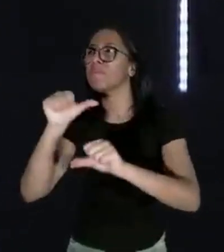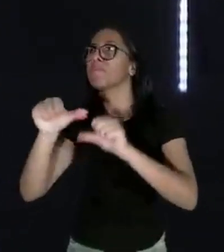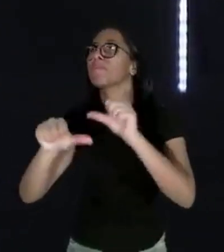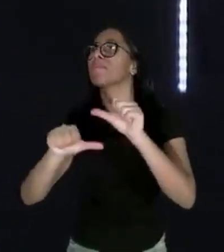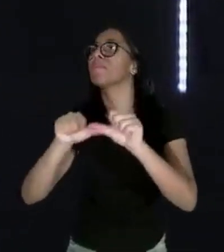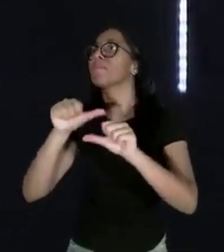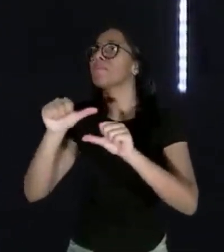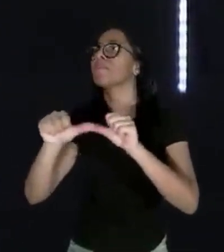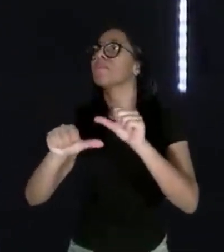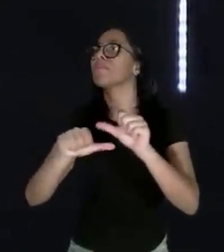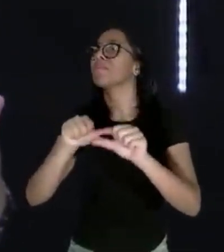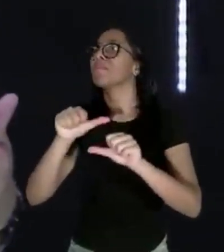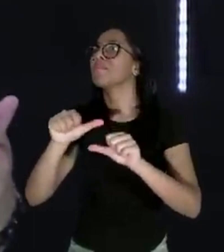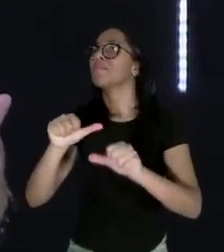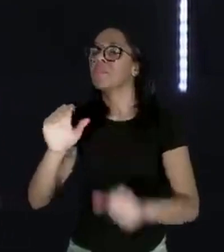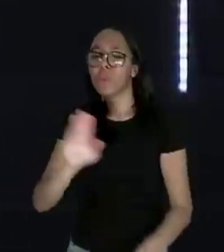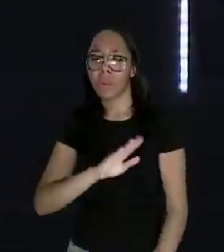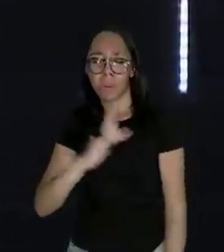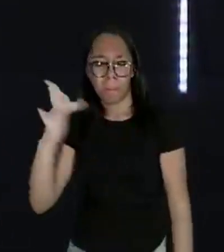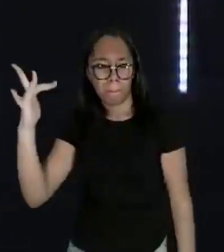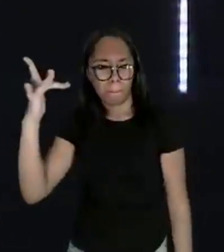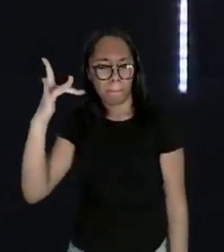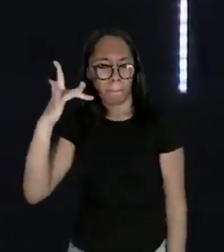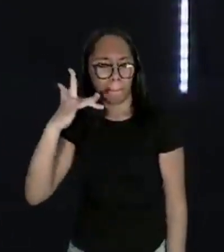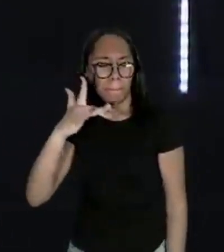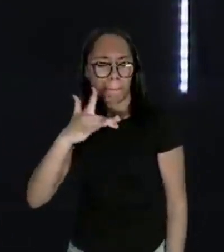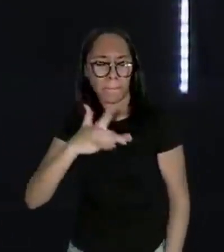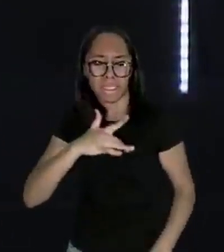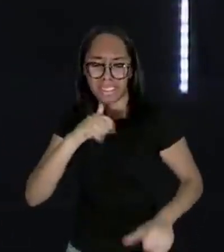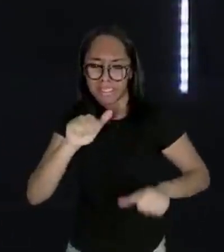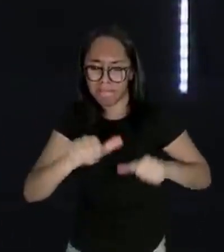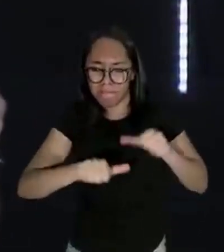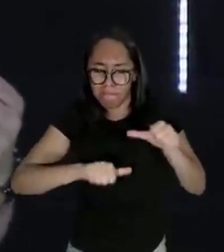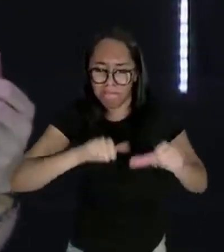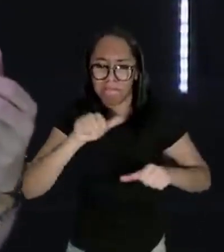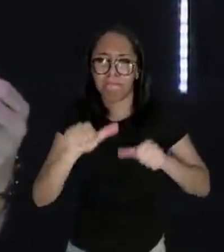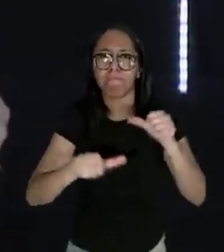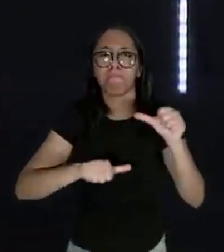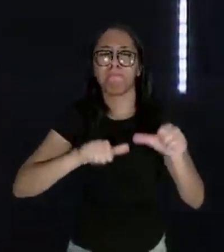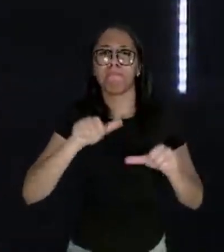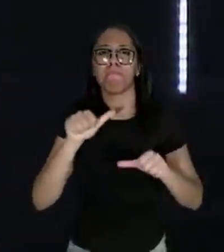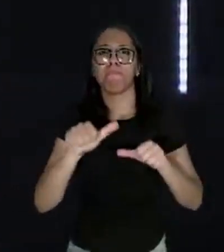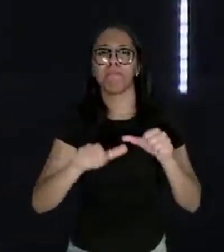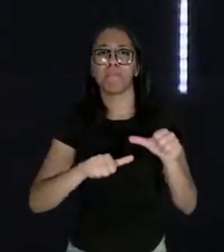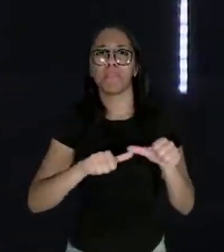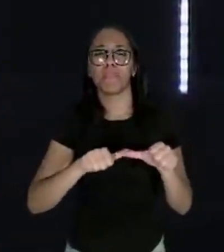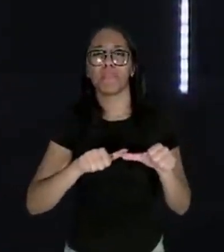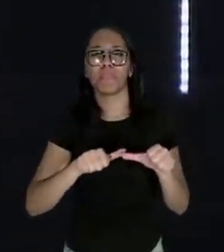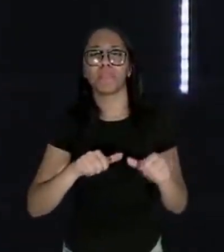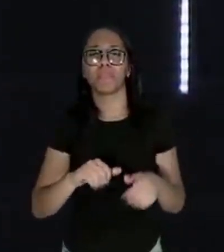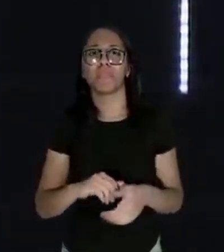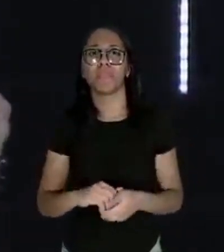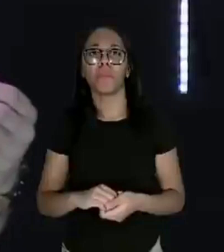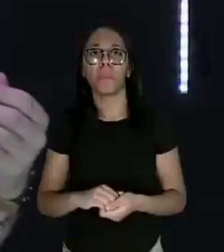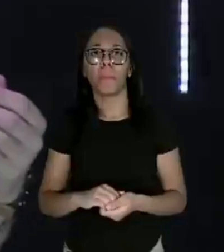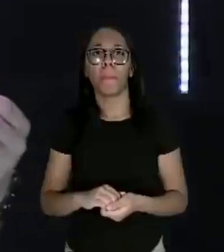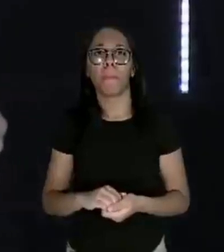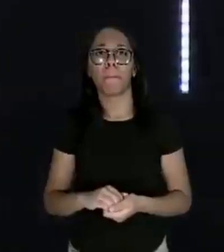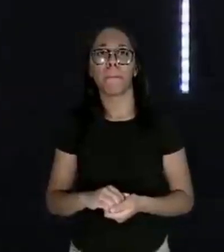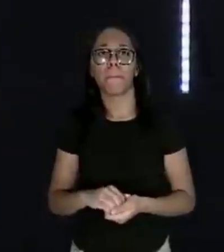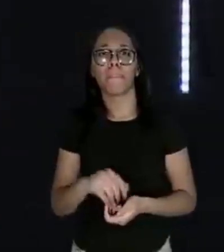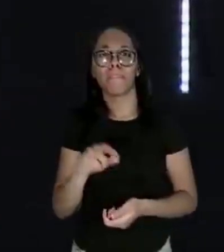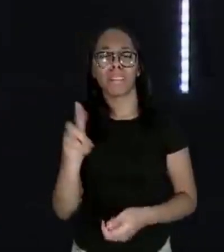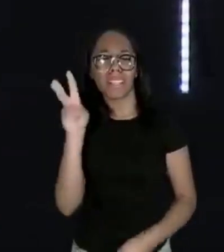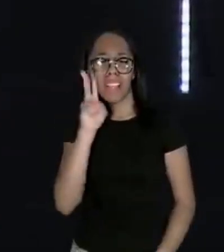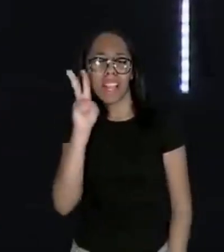Facebook? Lembra quando você carregava uma Bíblia no metrô e ia lendo? Lembra quando você não tinha vergonha de ligar o som do carro